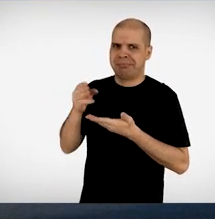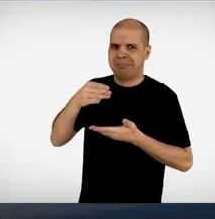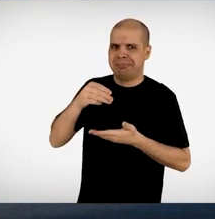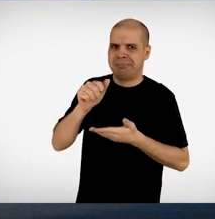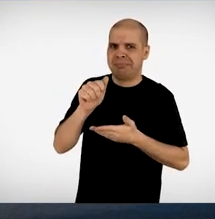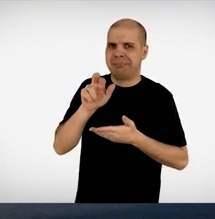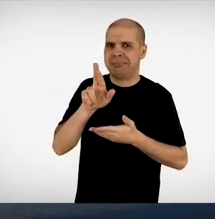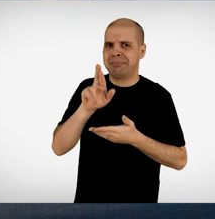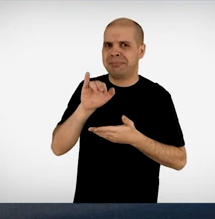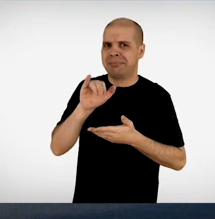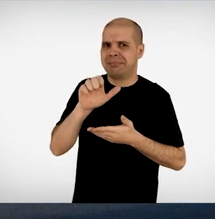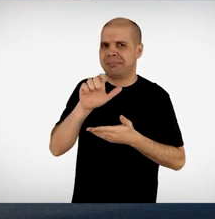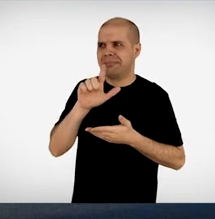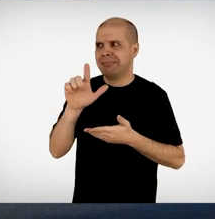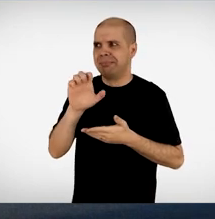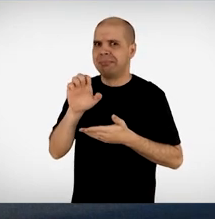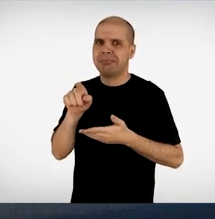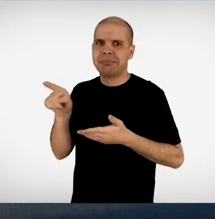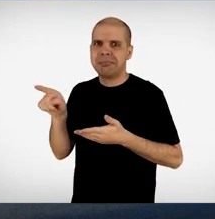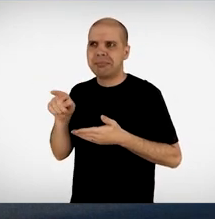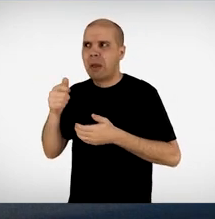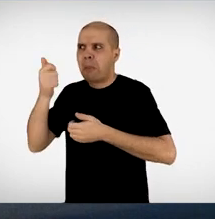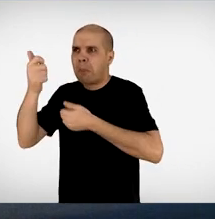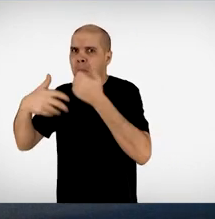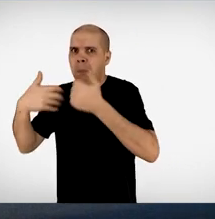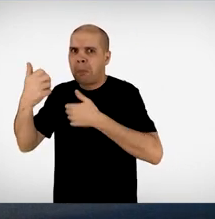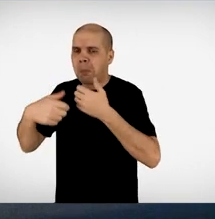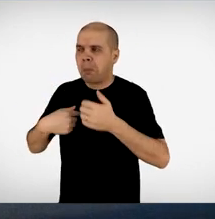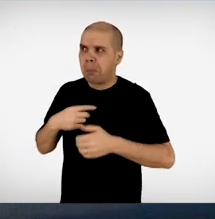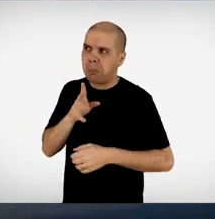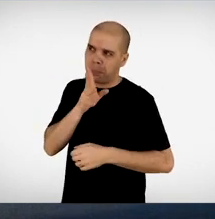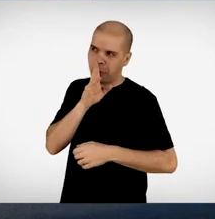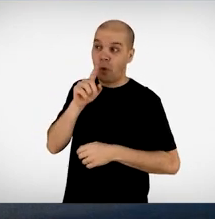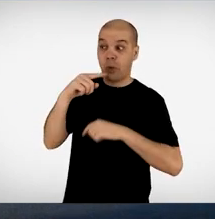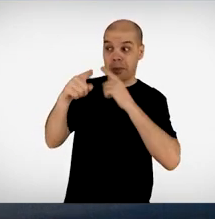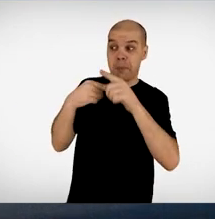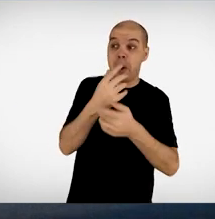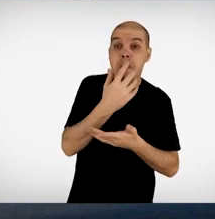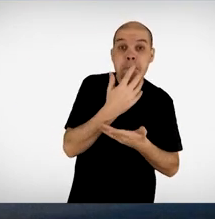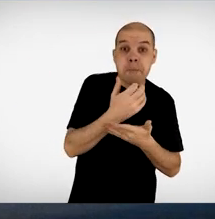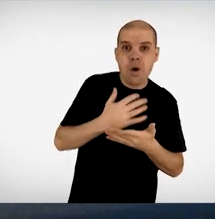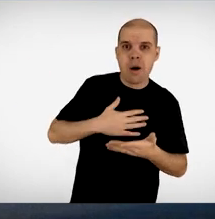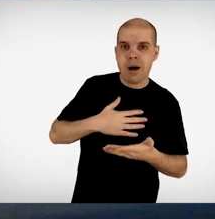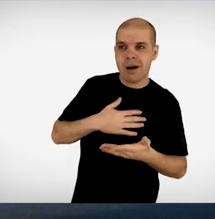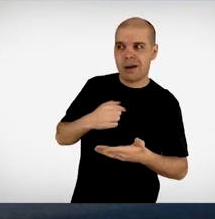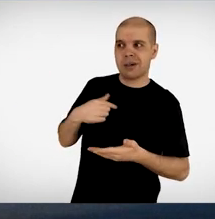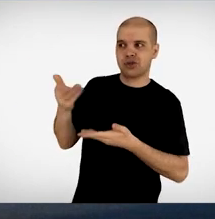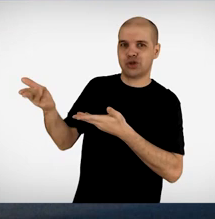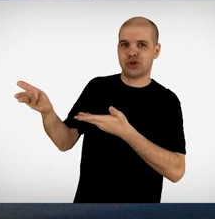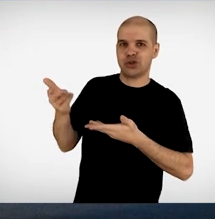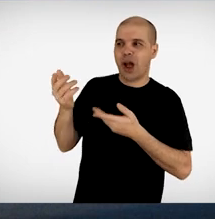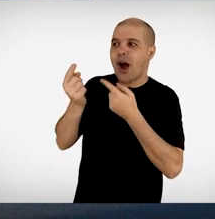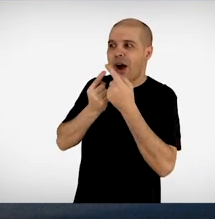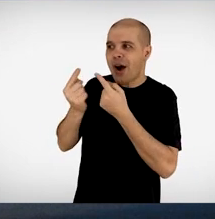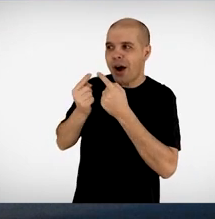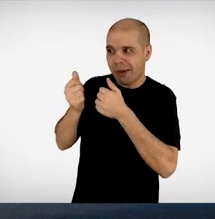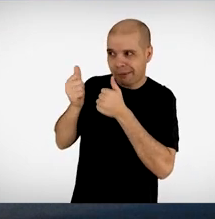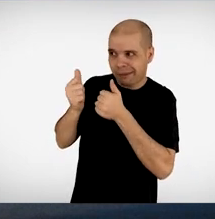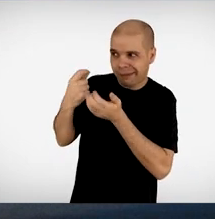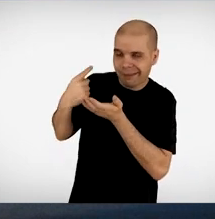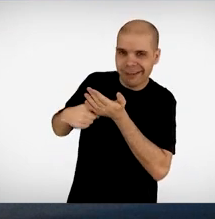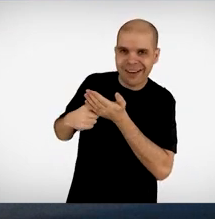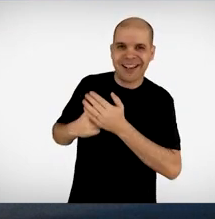Achei sensacional. Eu fiquei pensando por que a Julie é a pior pessoa do mundo, né? Inclusive, isso que você